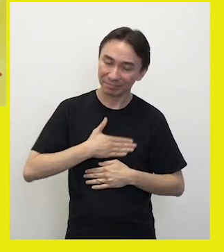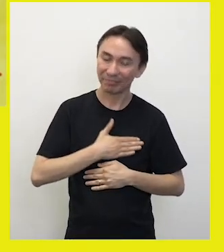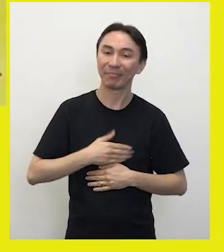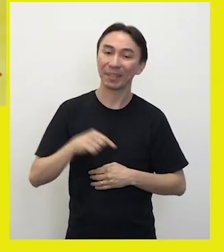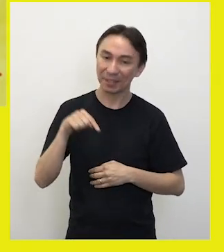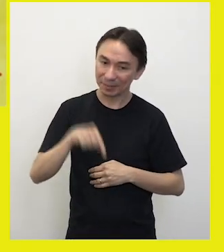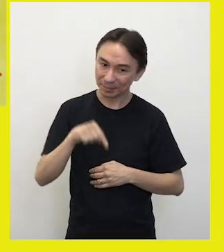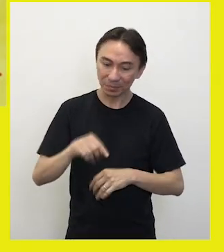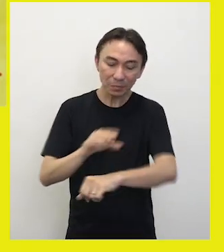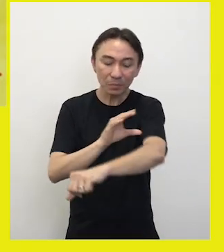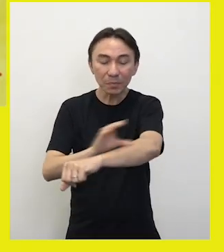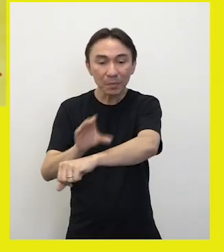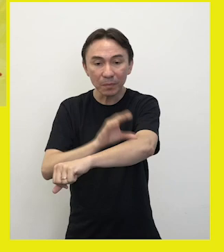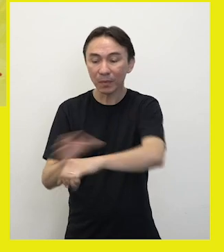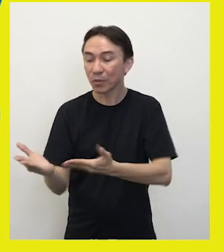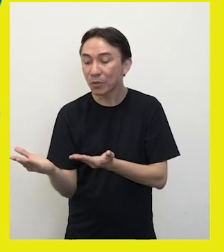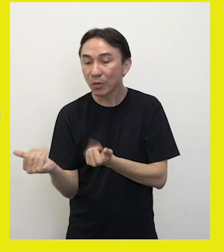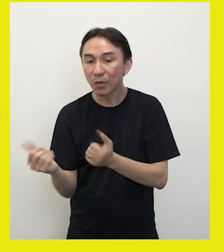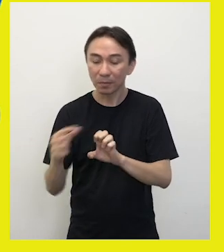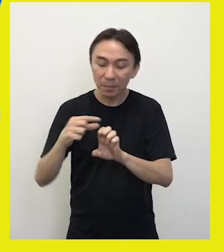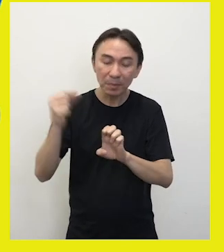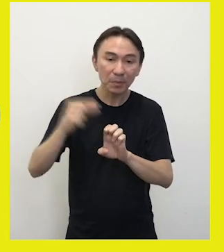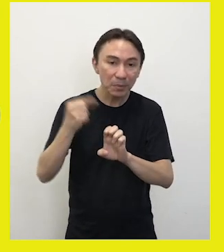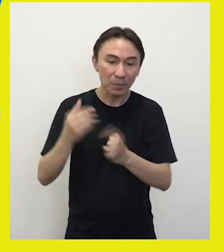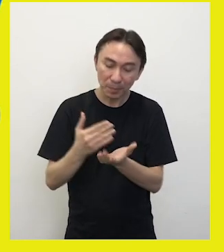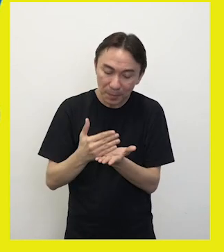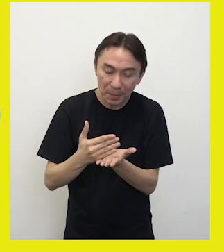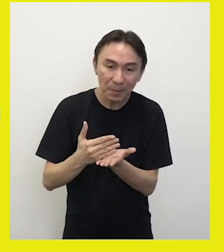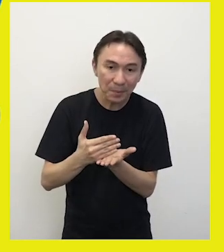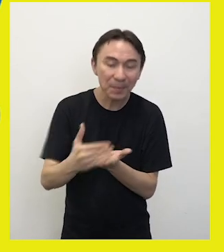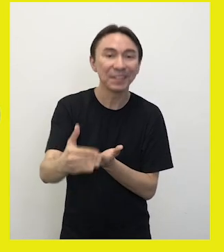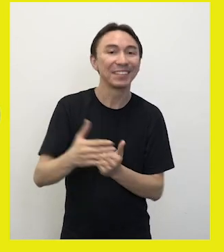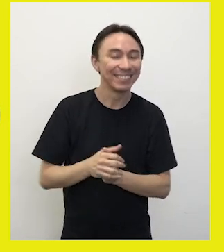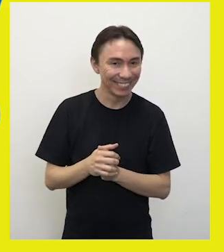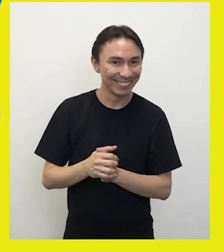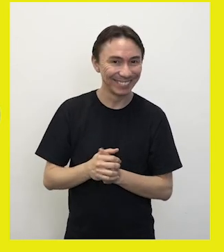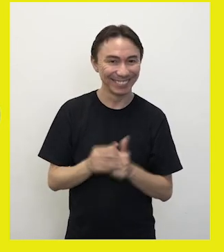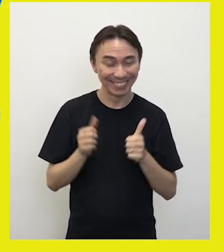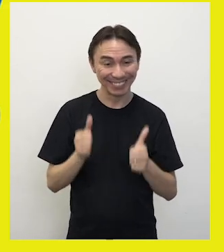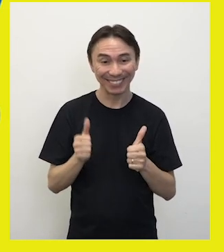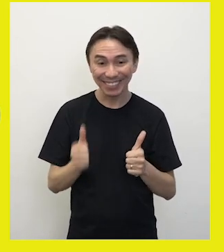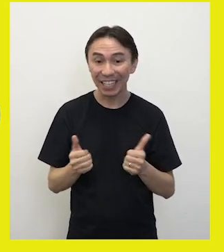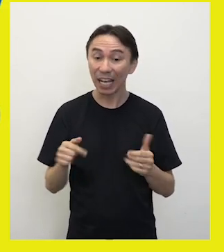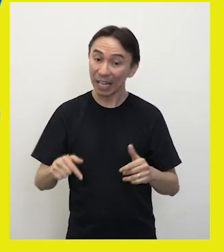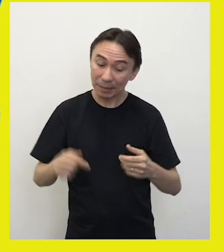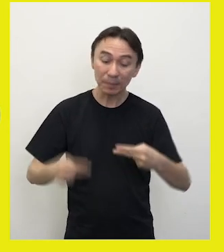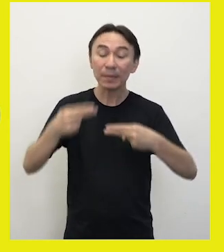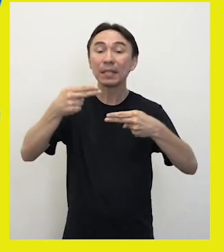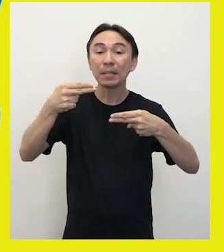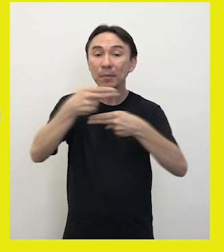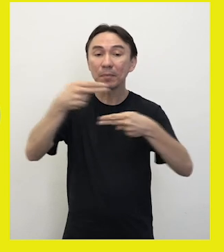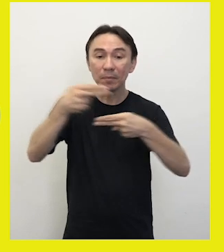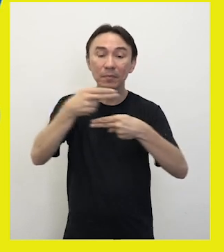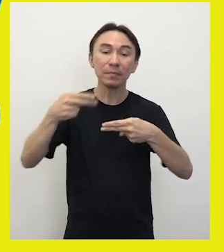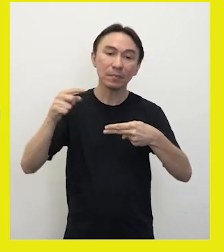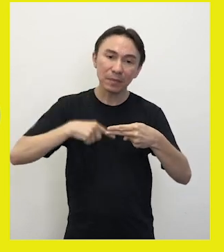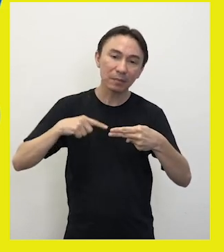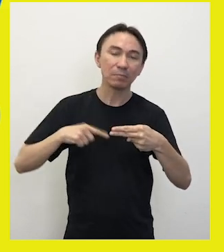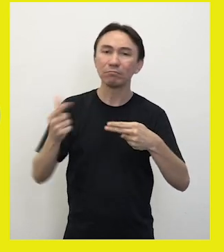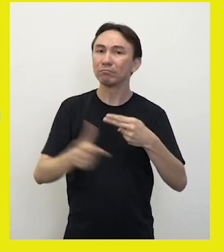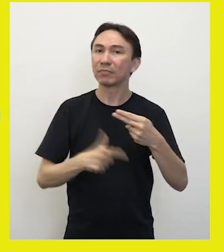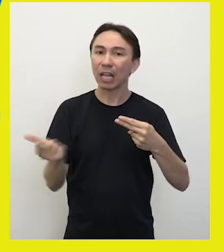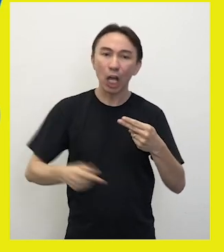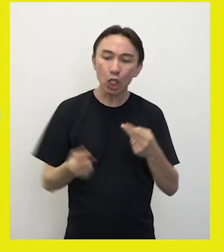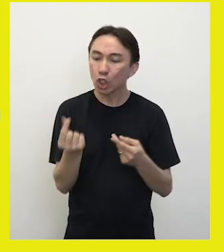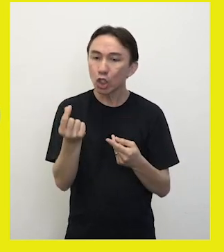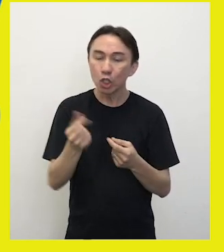curso Jovens Empreendedores Primeiros Passos. Recapitulando, pessoal, o Sebrae é uma entidade privada sem fins lucrativos